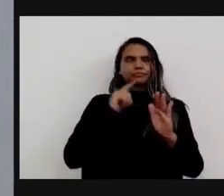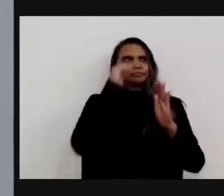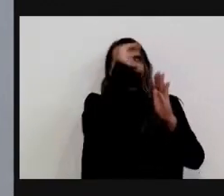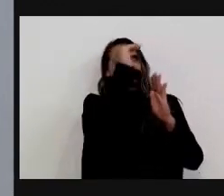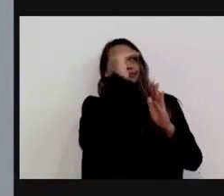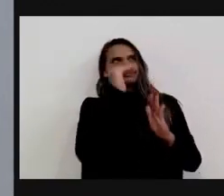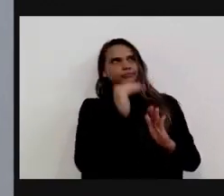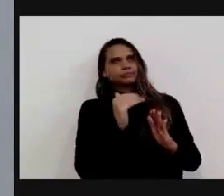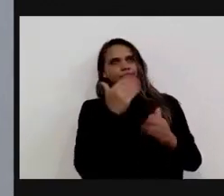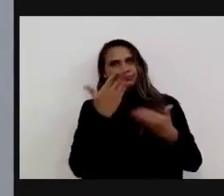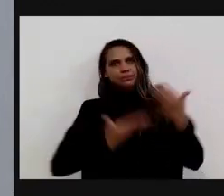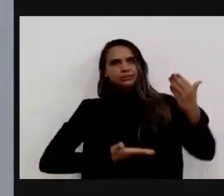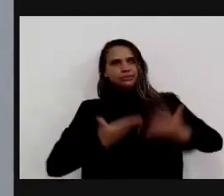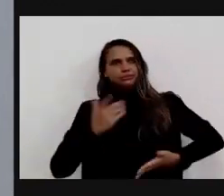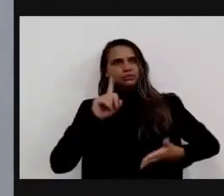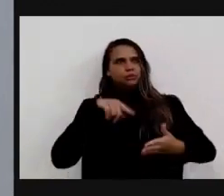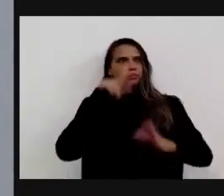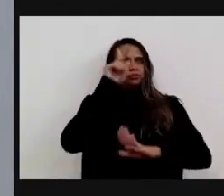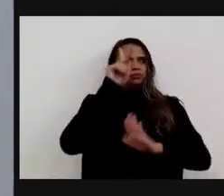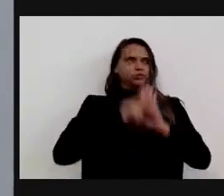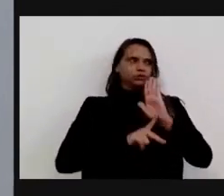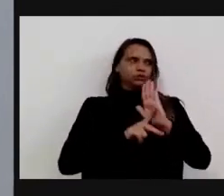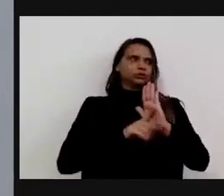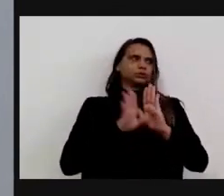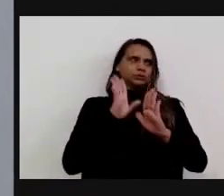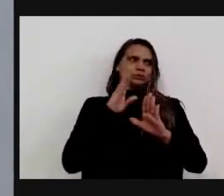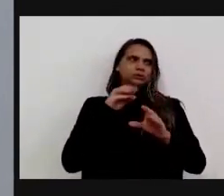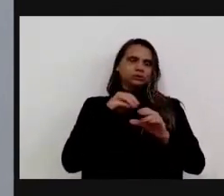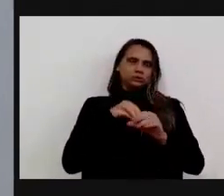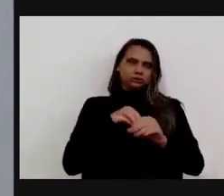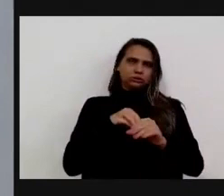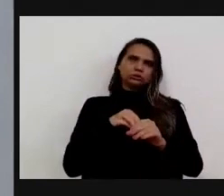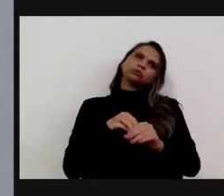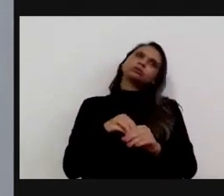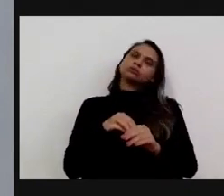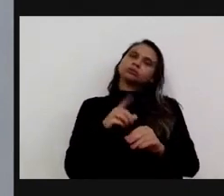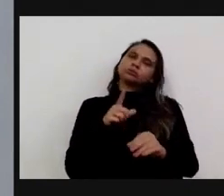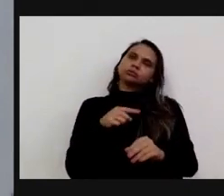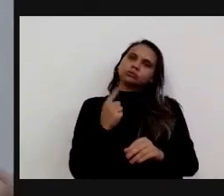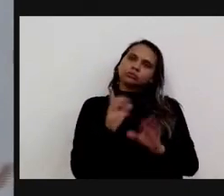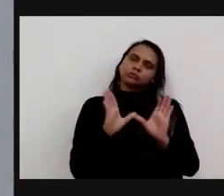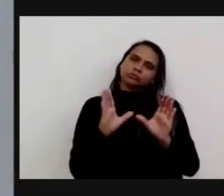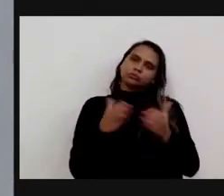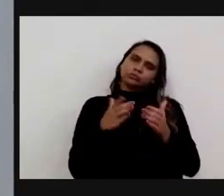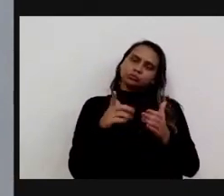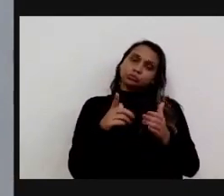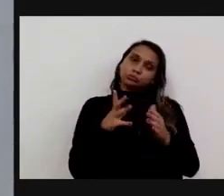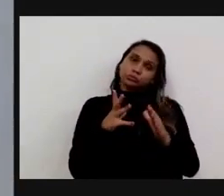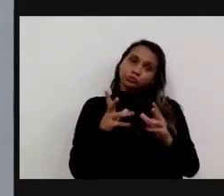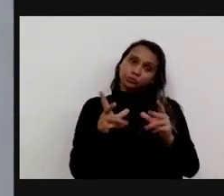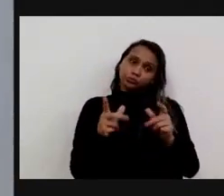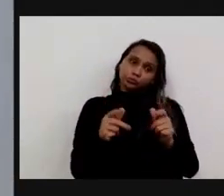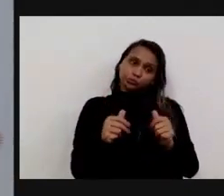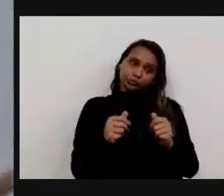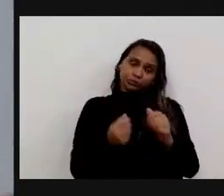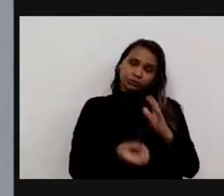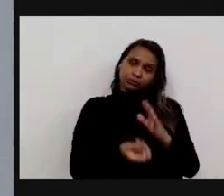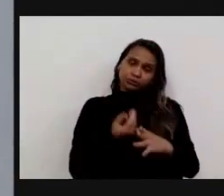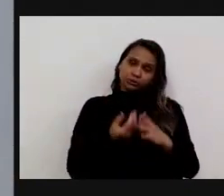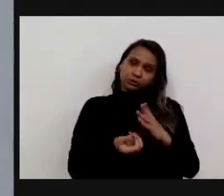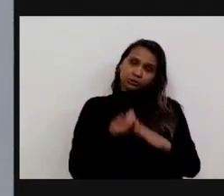de serviços que é um projeto dentro do laboratório no ano de 2022 foi toda criada com temas